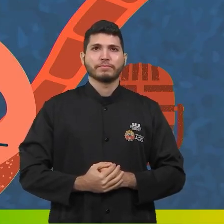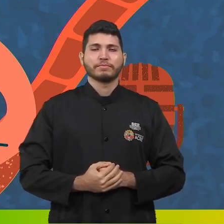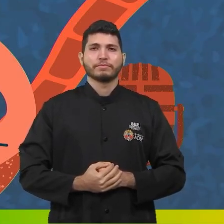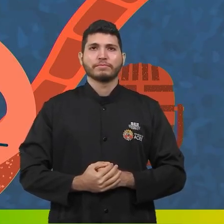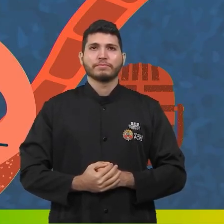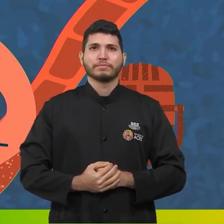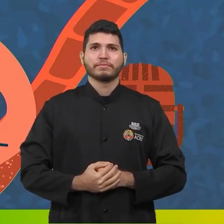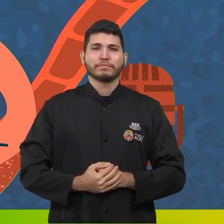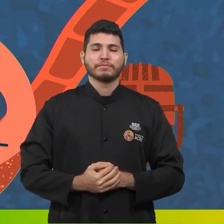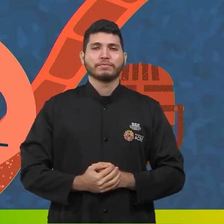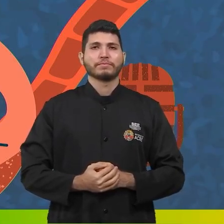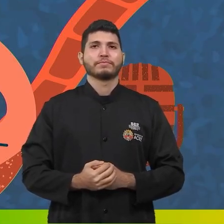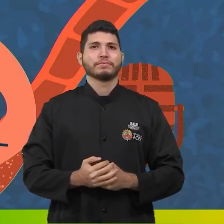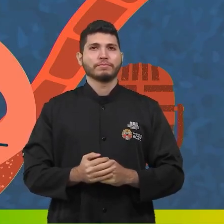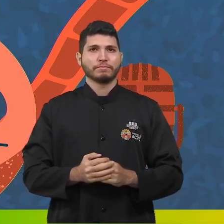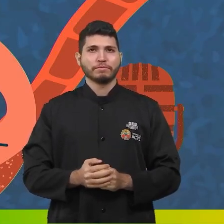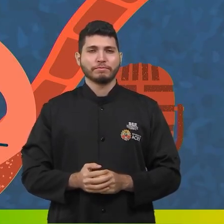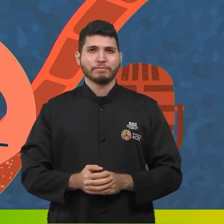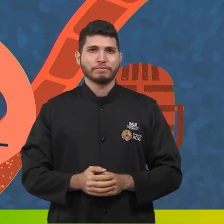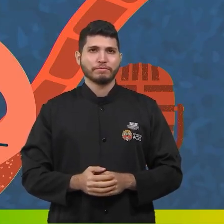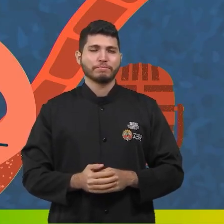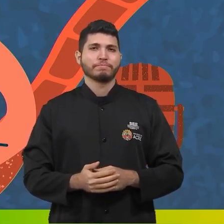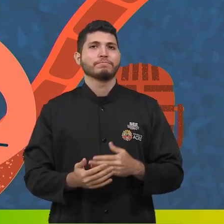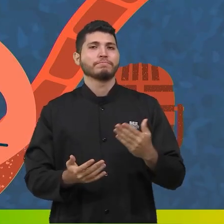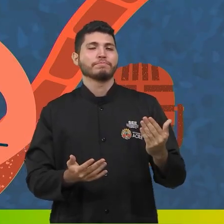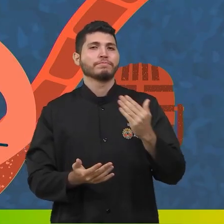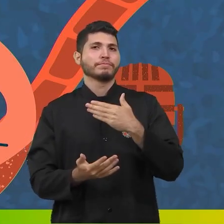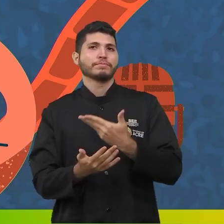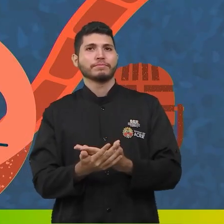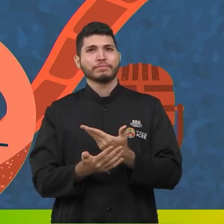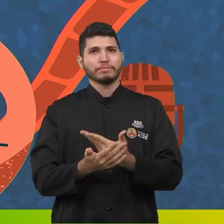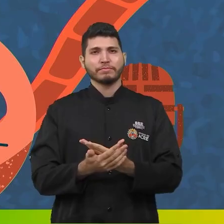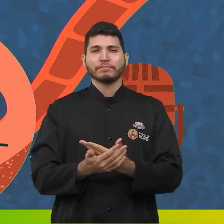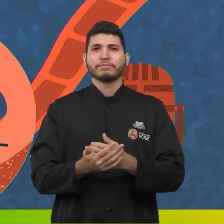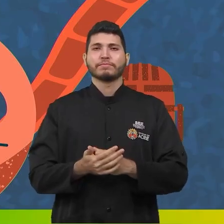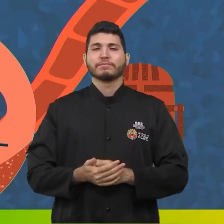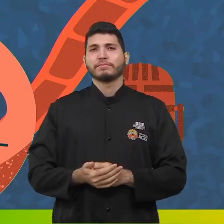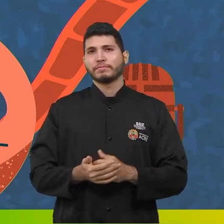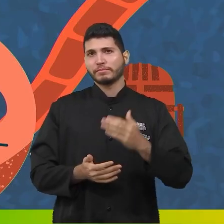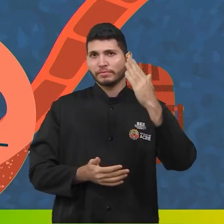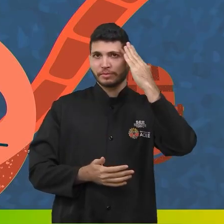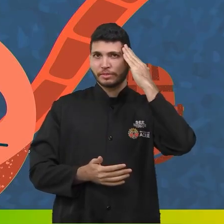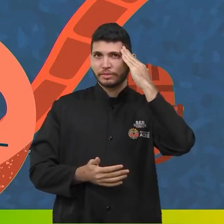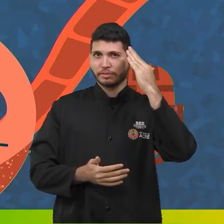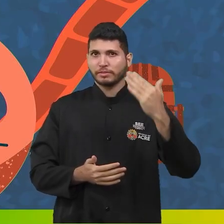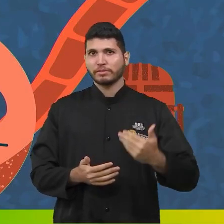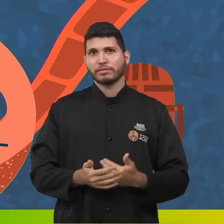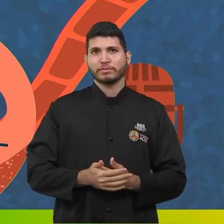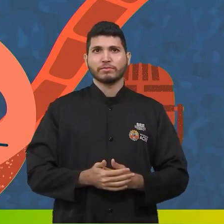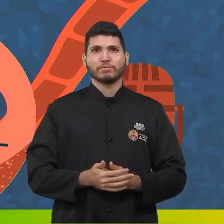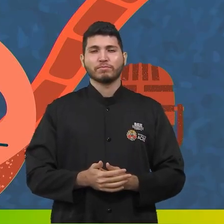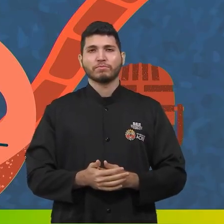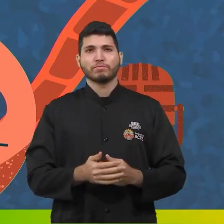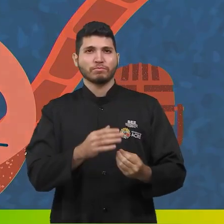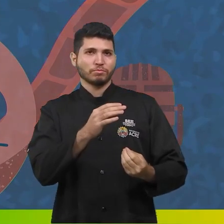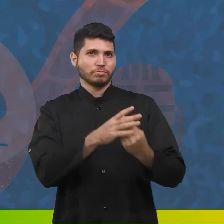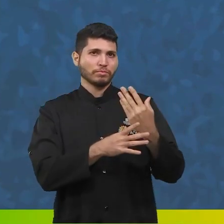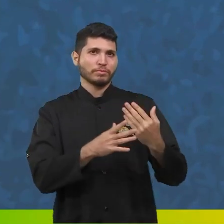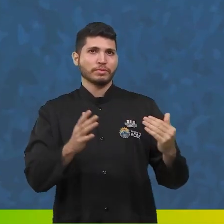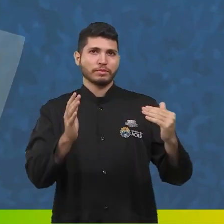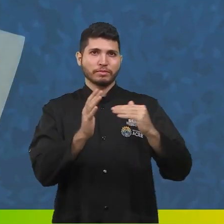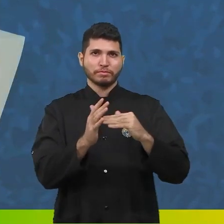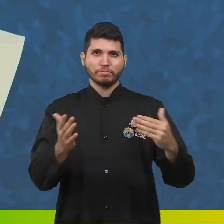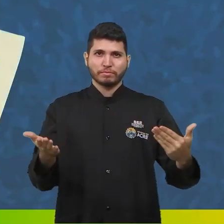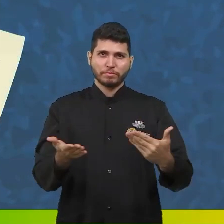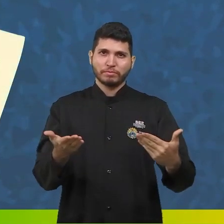esse impacto aí, como que ela está também na atualidade, desde seu surgimento até a